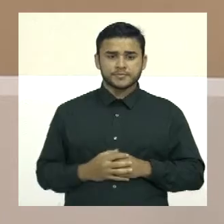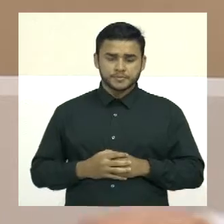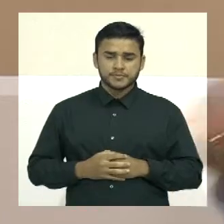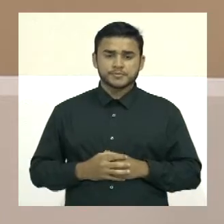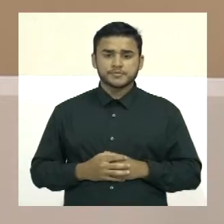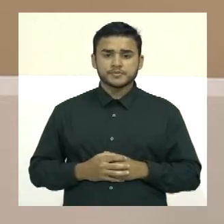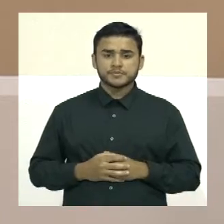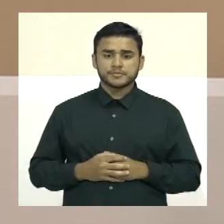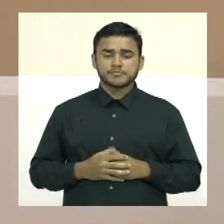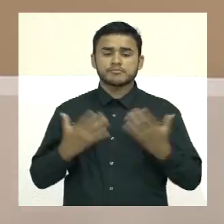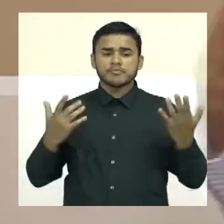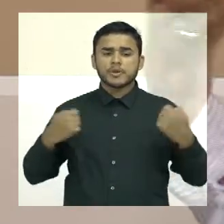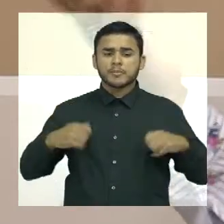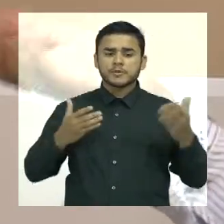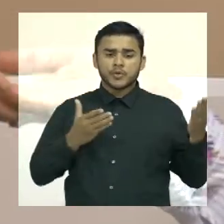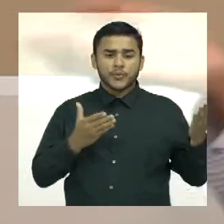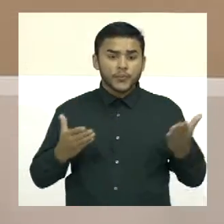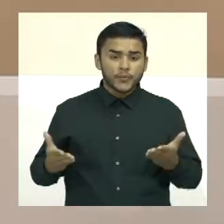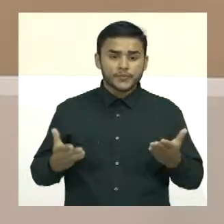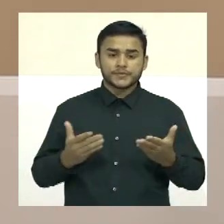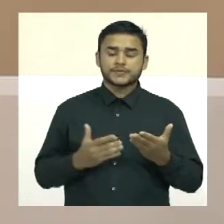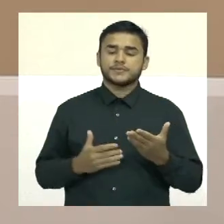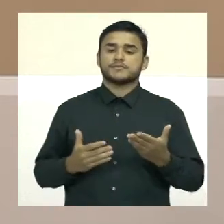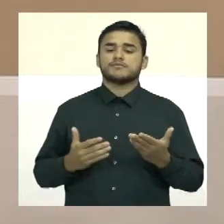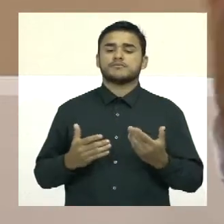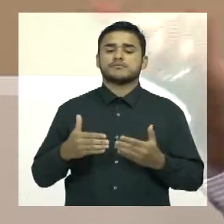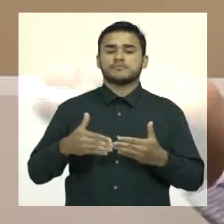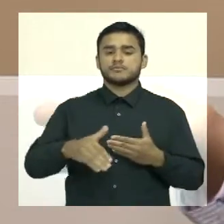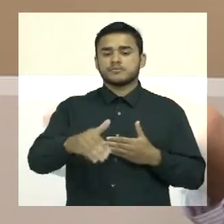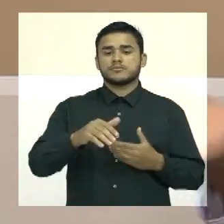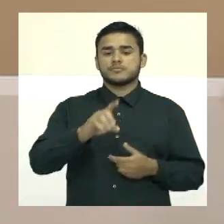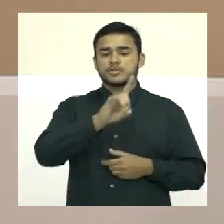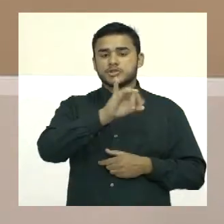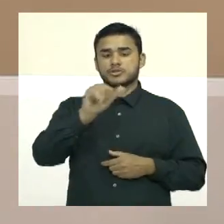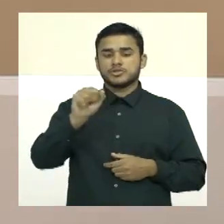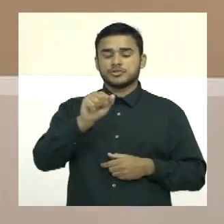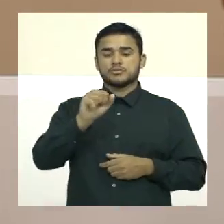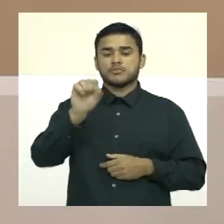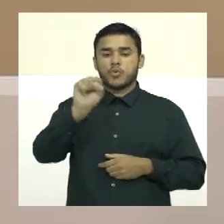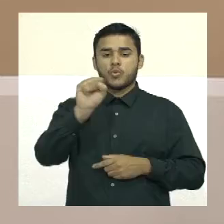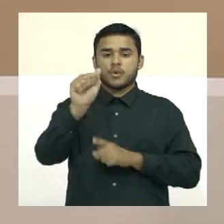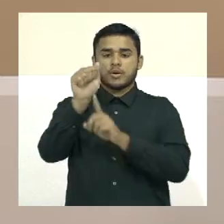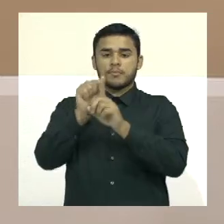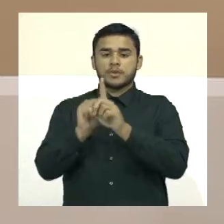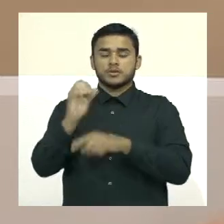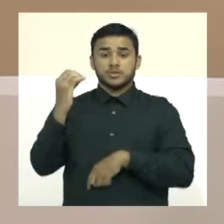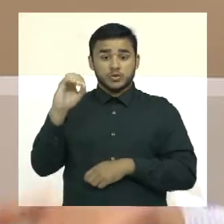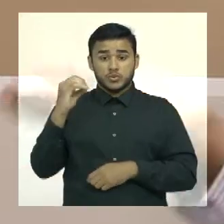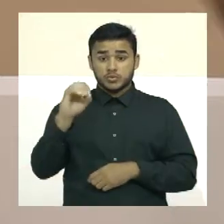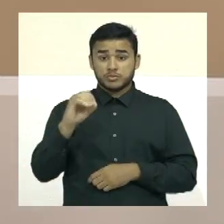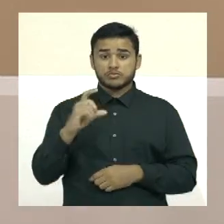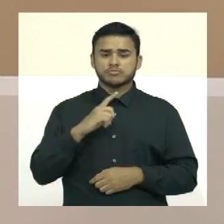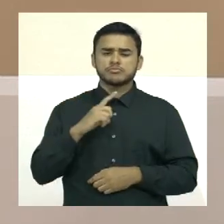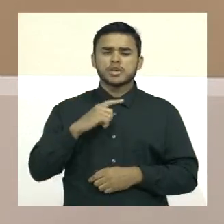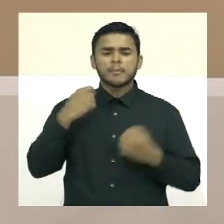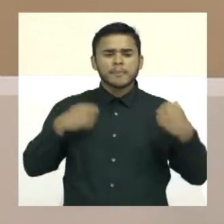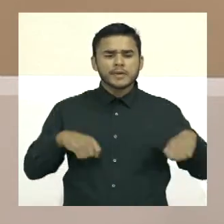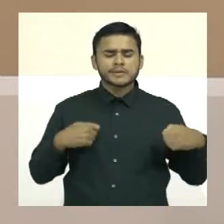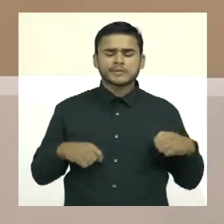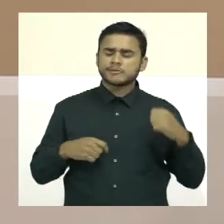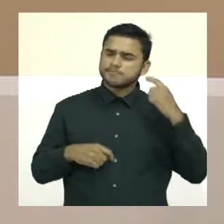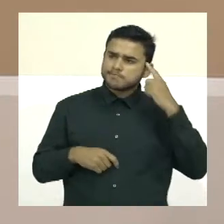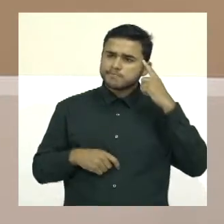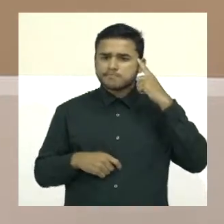também convida para nessa semana do dia 8 de outubro, que estaremos celebrando a vida, associações